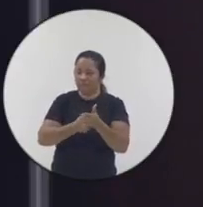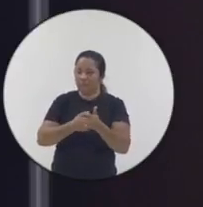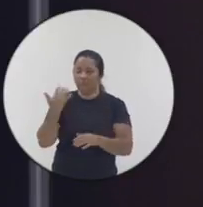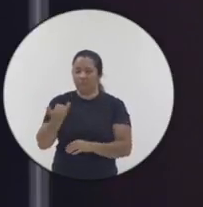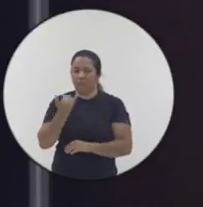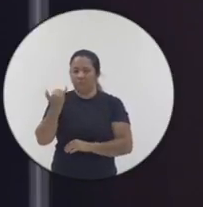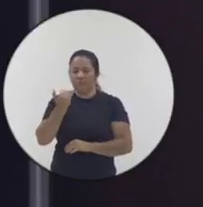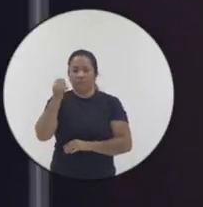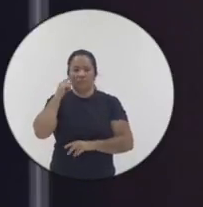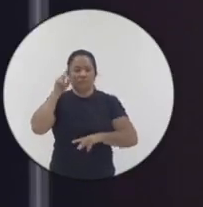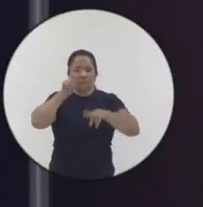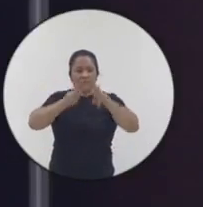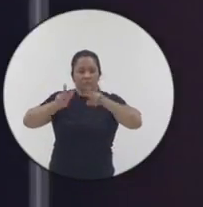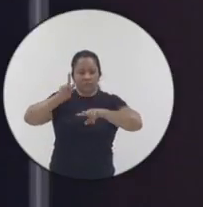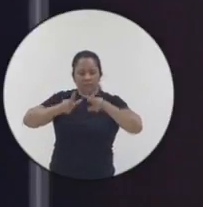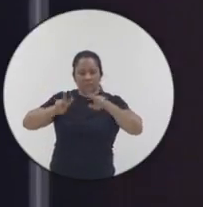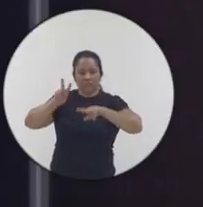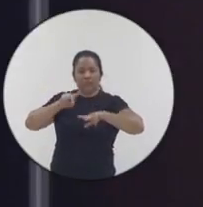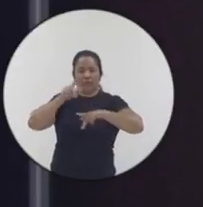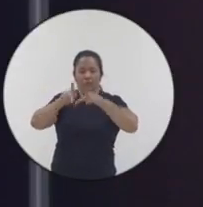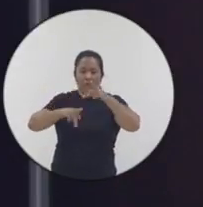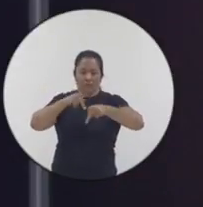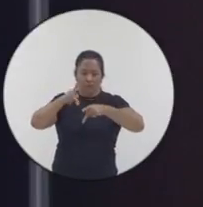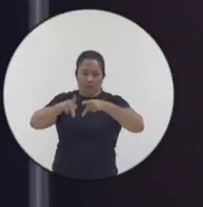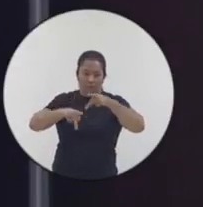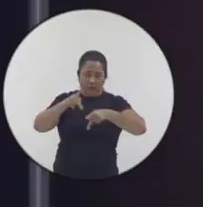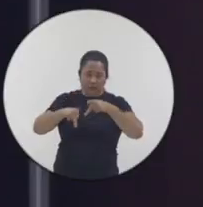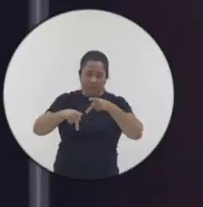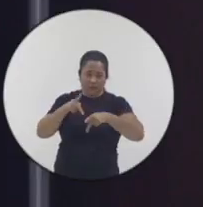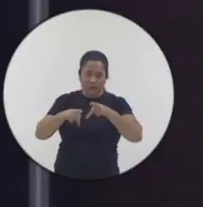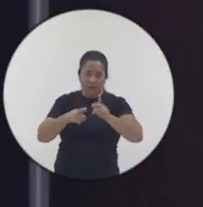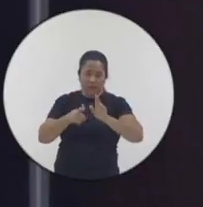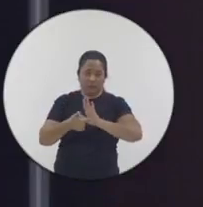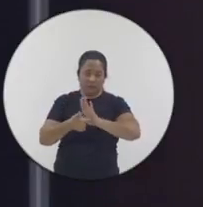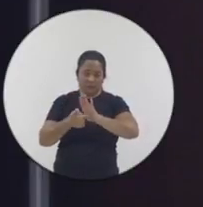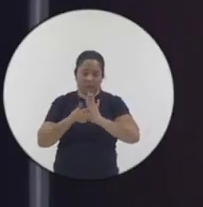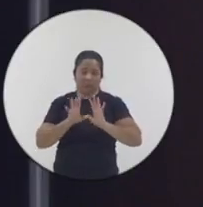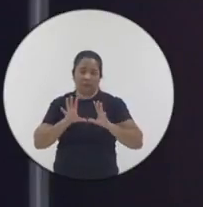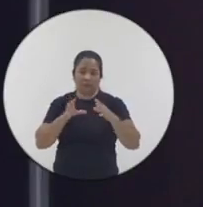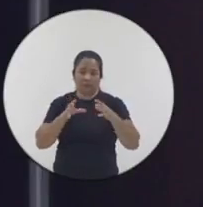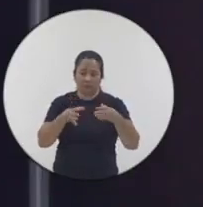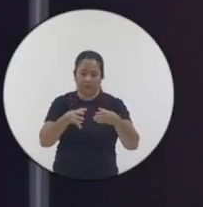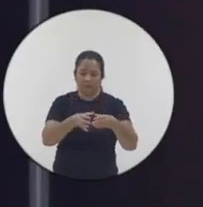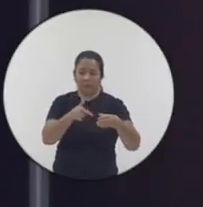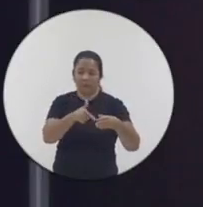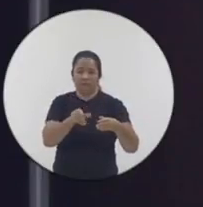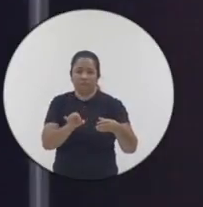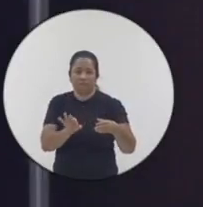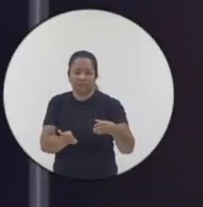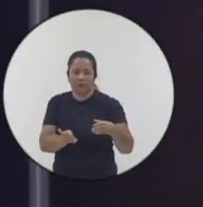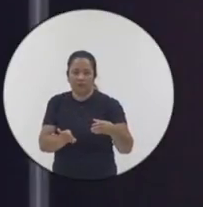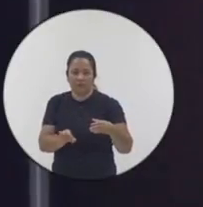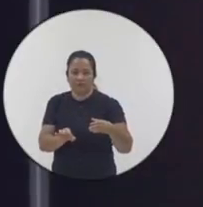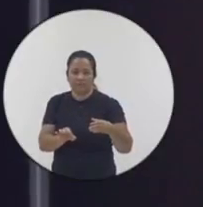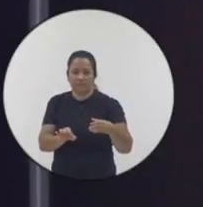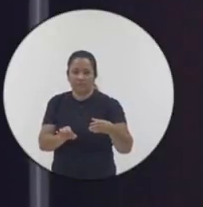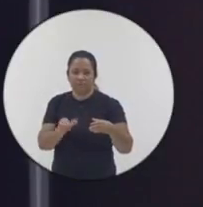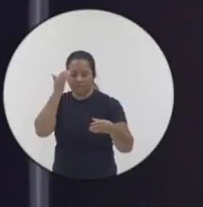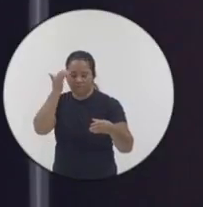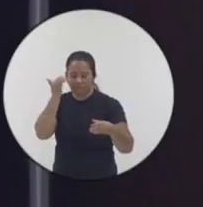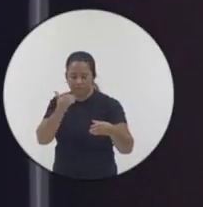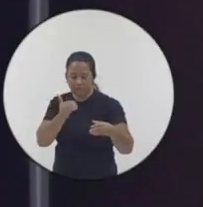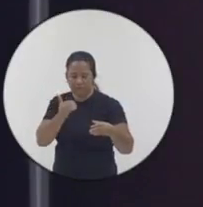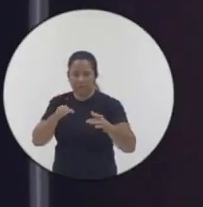de se visibilizar a nossa população e de fazer com que a sua categoria seja correta, seja cidadã, seja humana com a